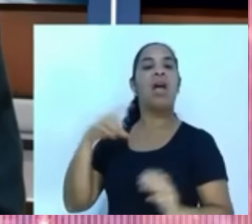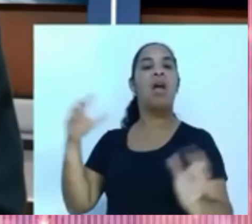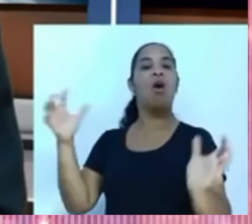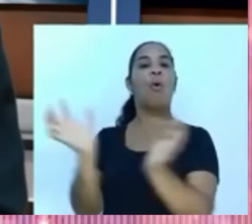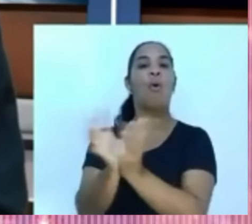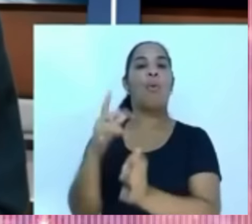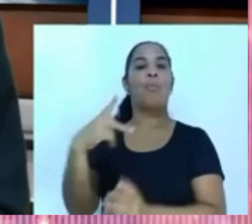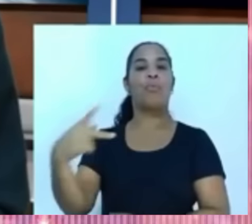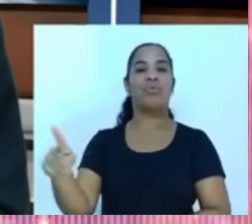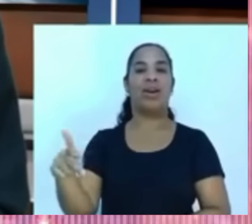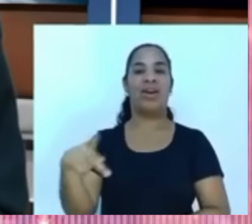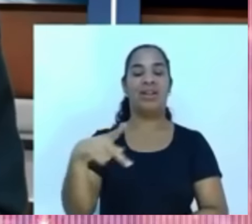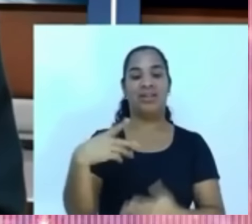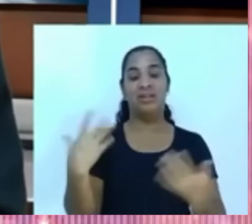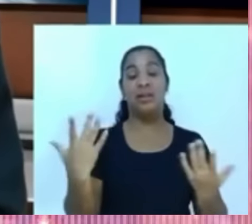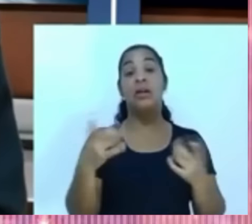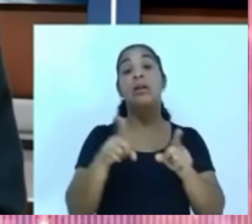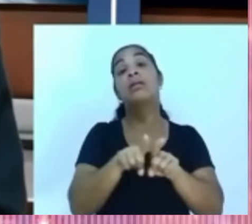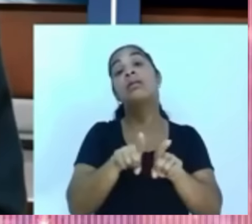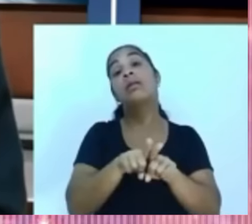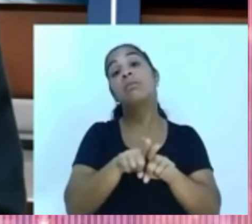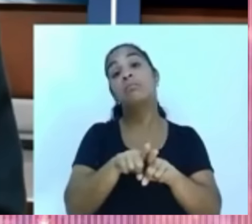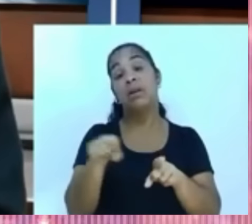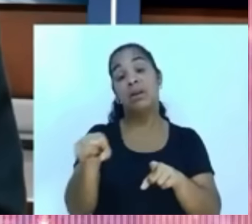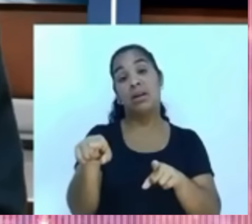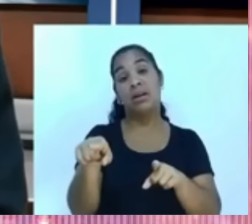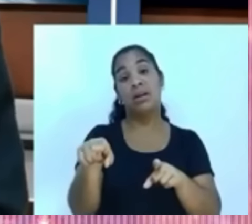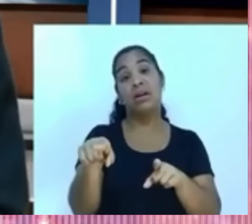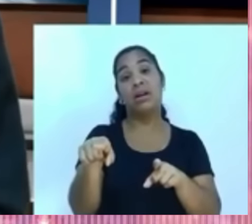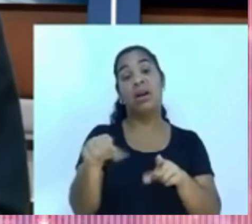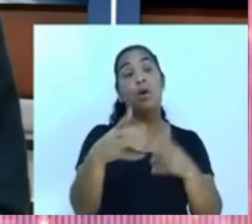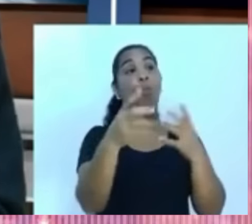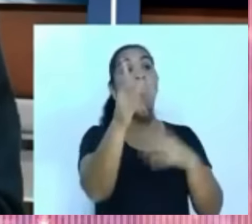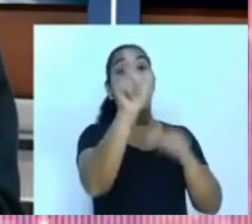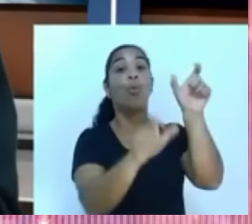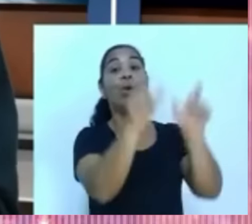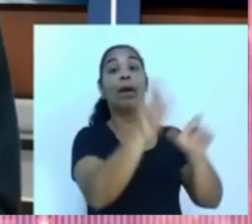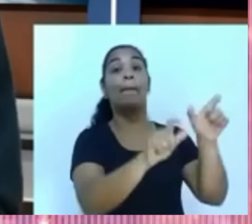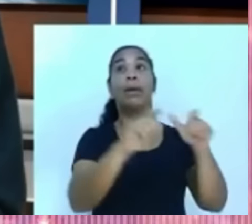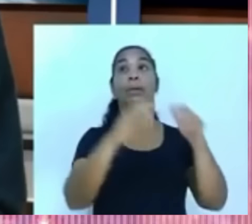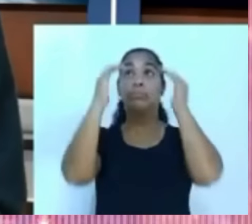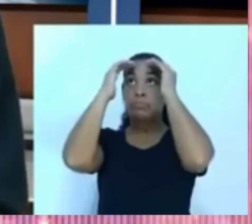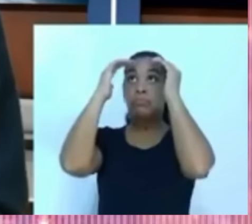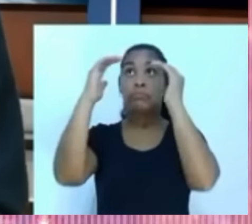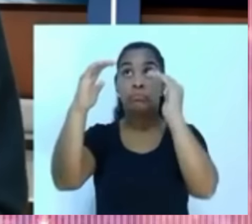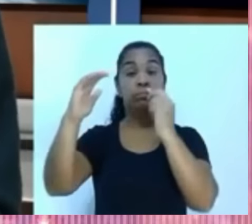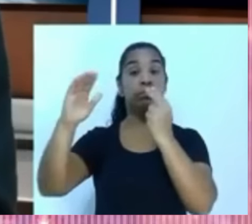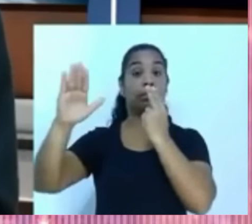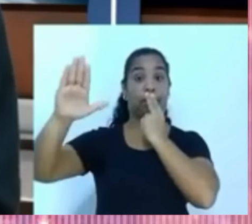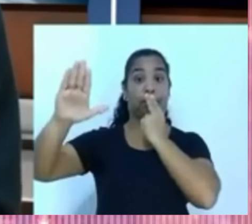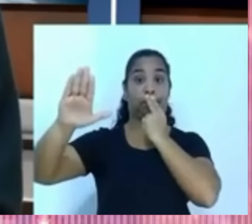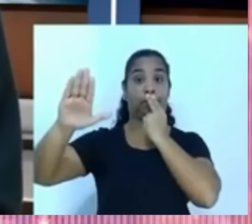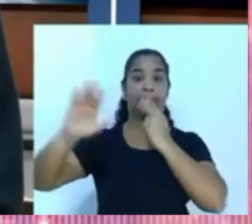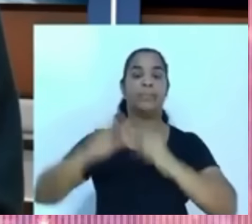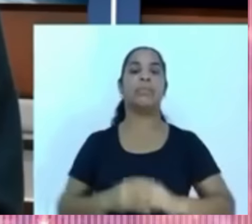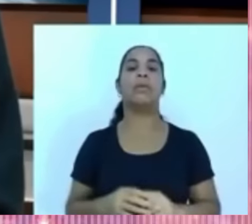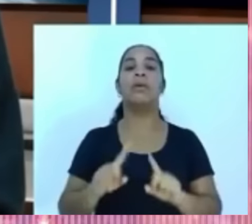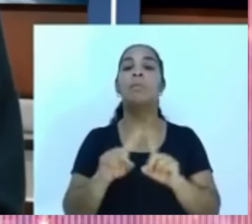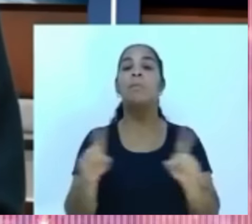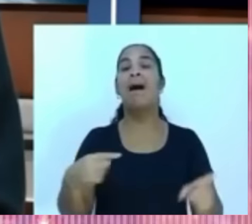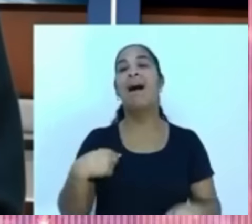fascismo e também daqueles que o adornavam mas nós podemos ver a tragédia de